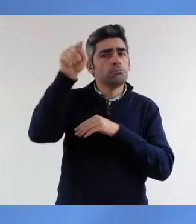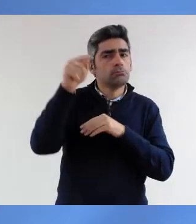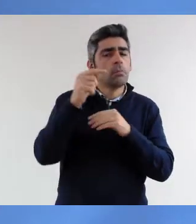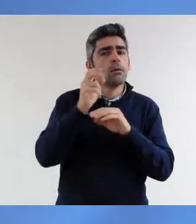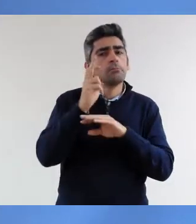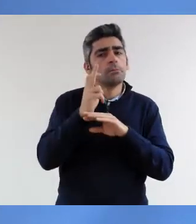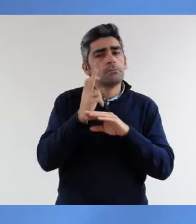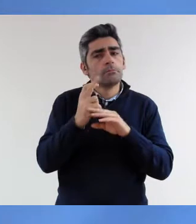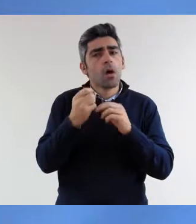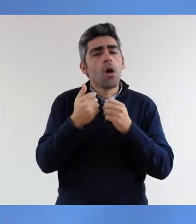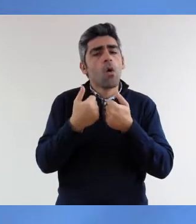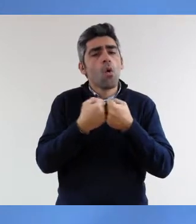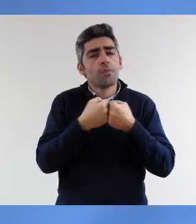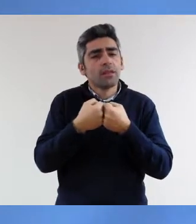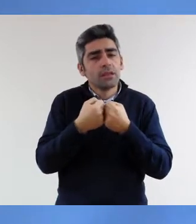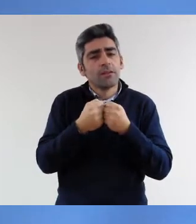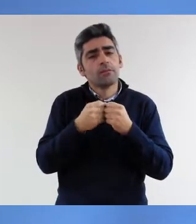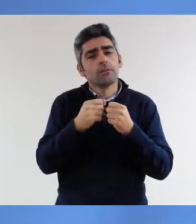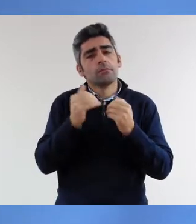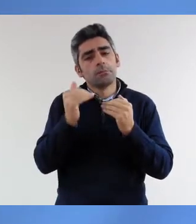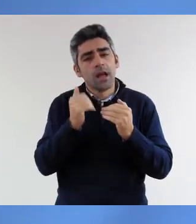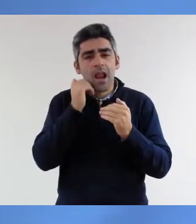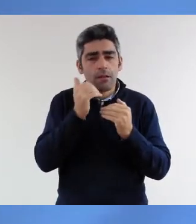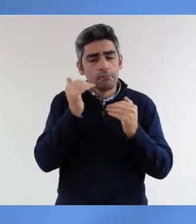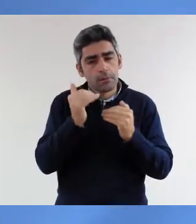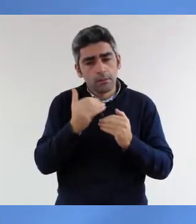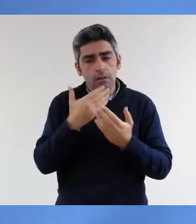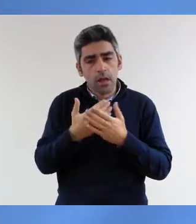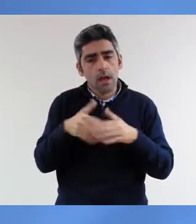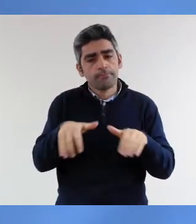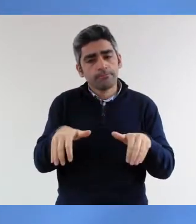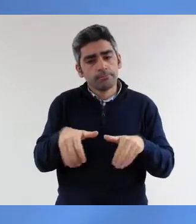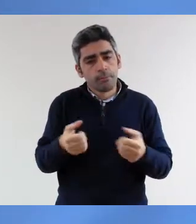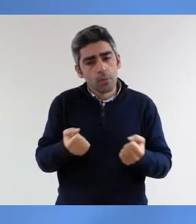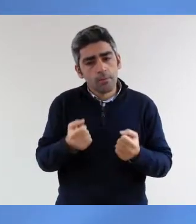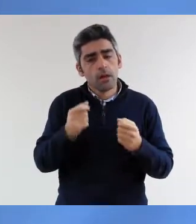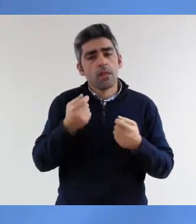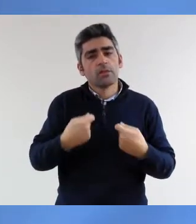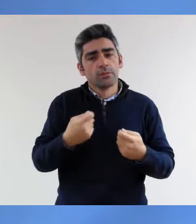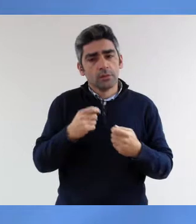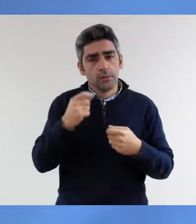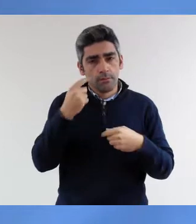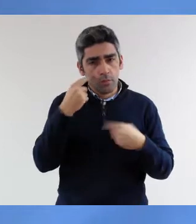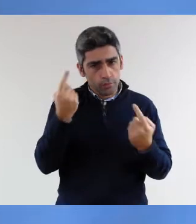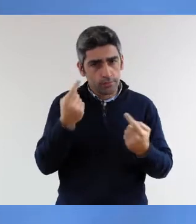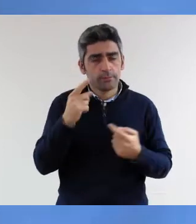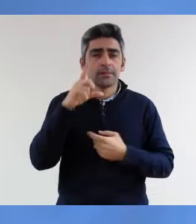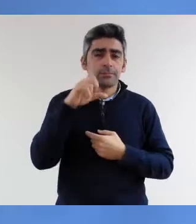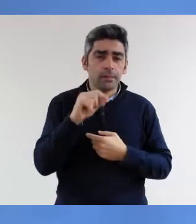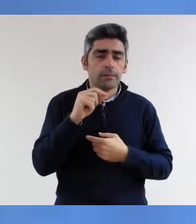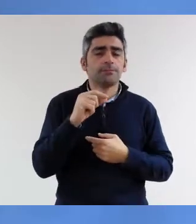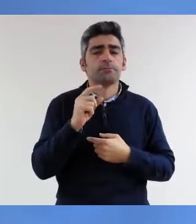horizonte do desagravamento competitivo o que claramente suporá no futuro maior contenção da despesa